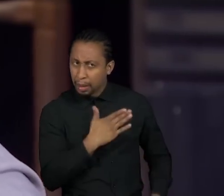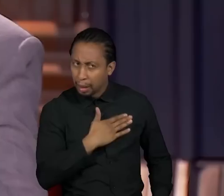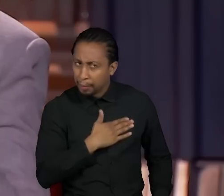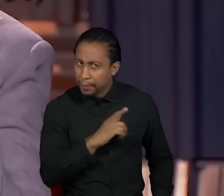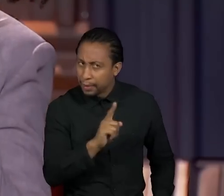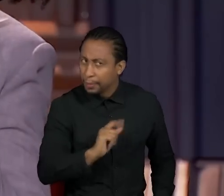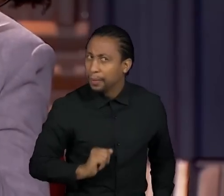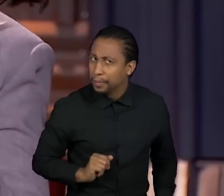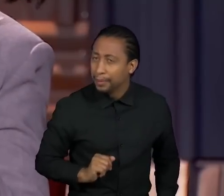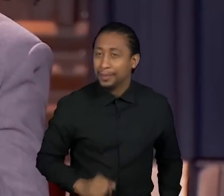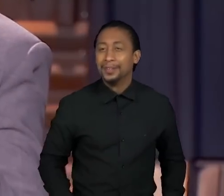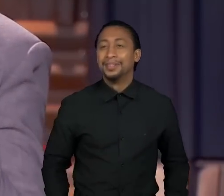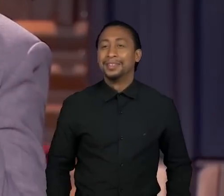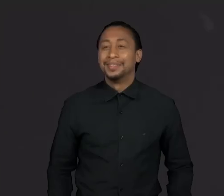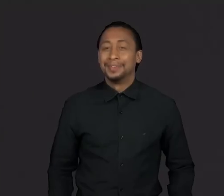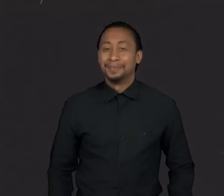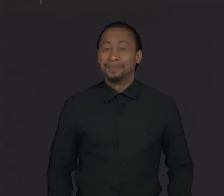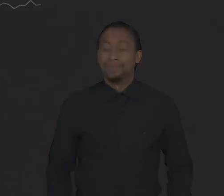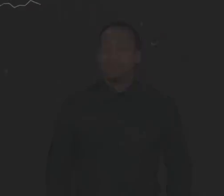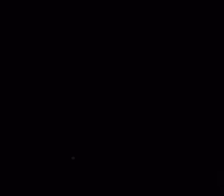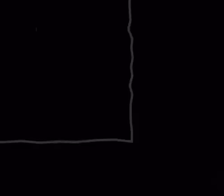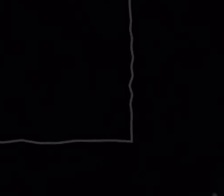não?